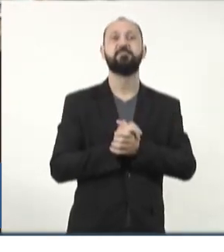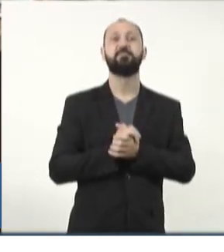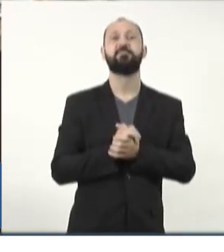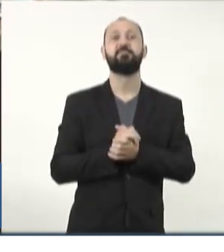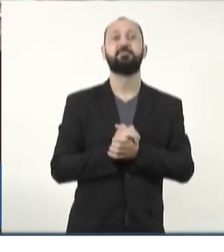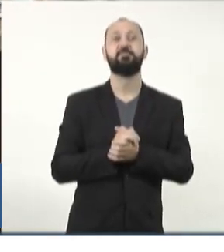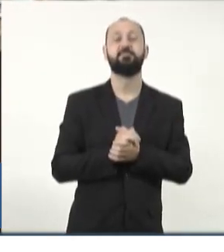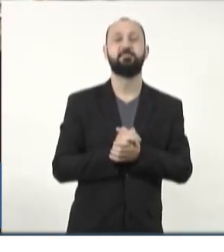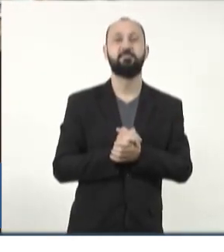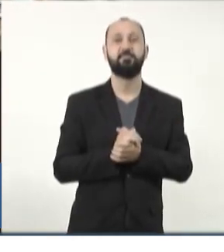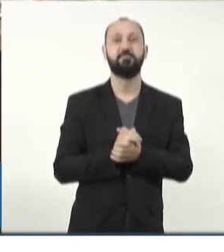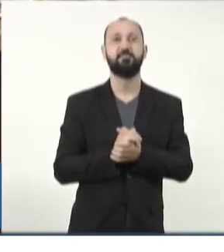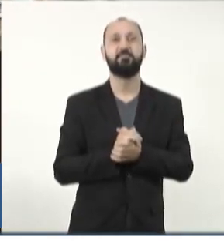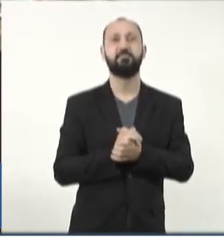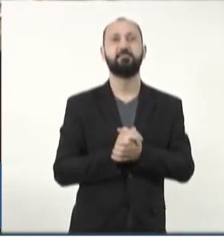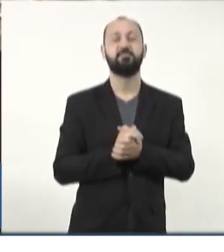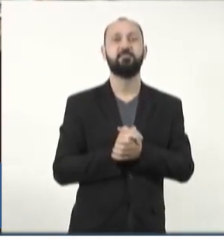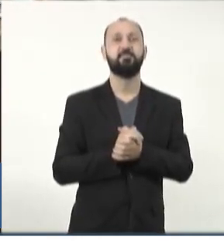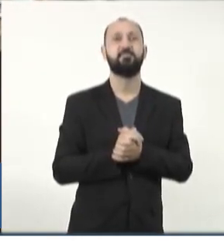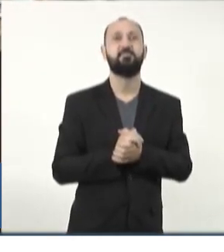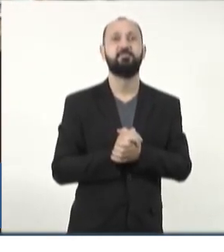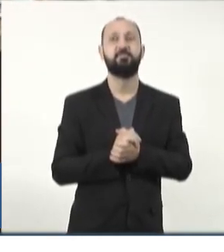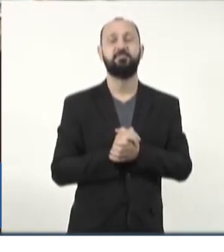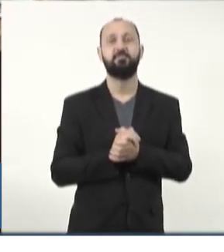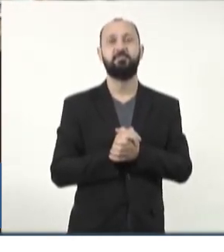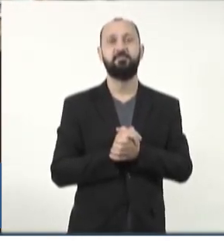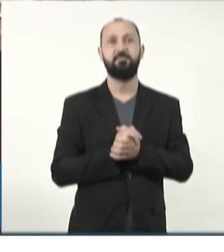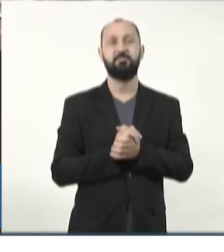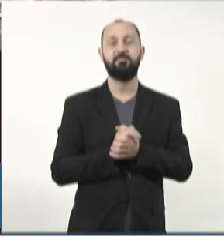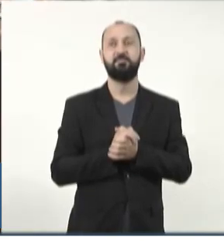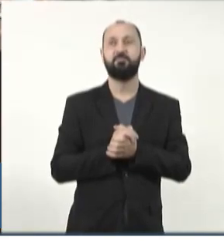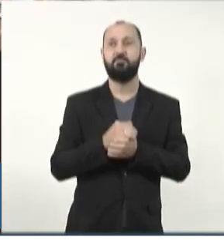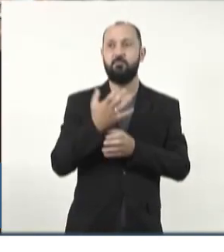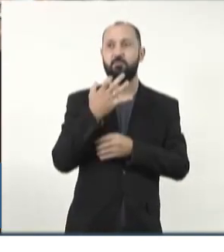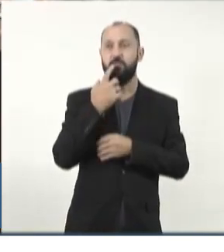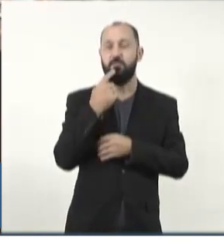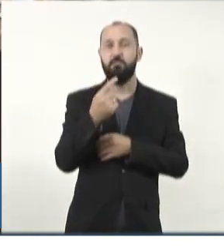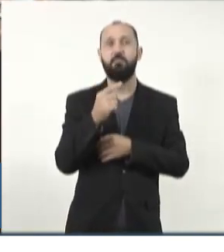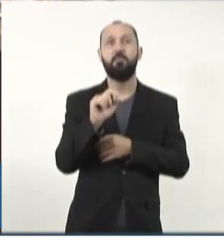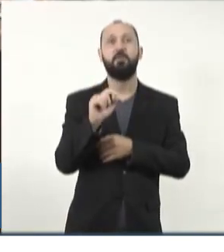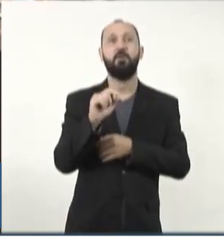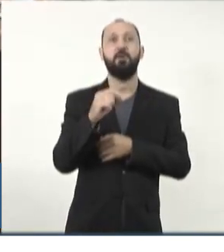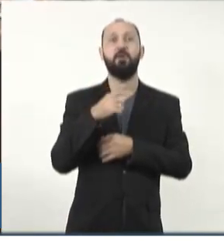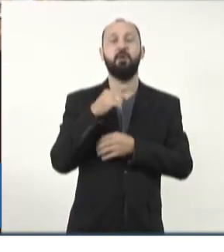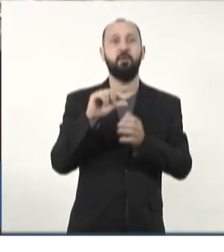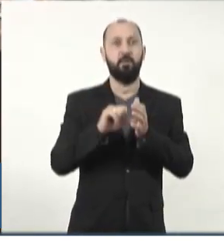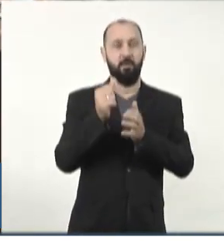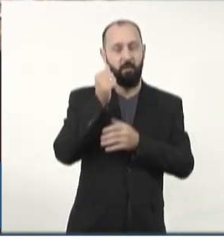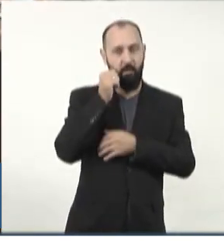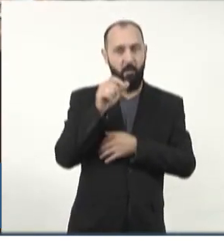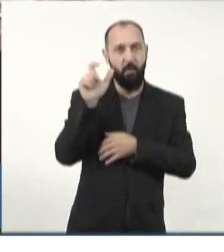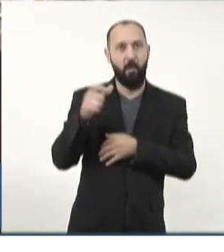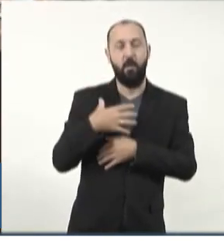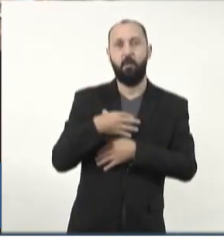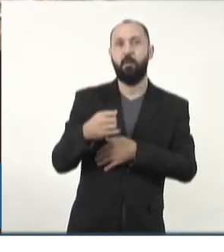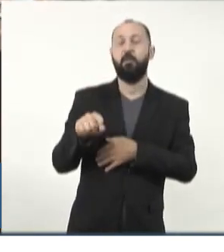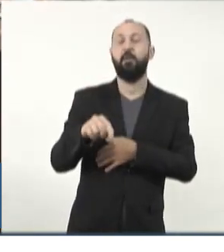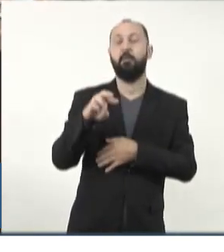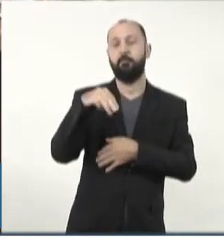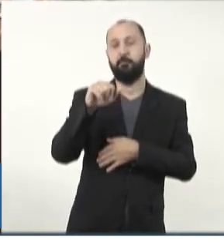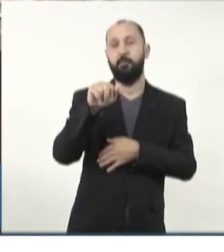lá. E nesse sentido, viu, doutora? Fala. Eu quero dizer uma coisa, que eu tive primeiro uma menina, né? A